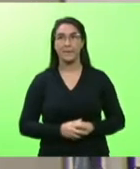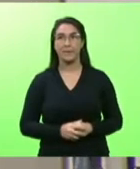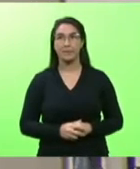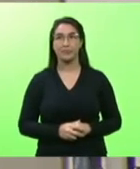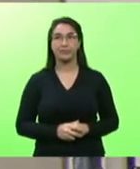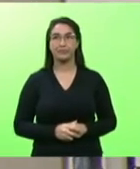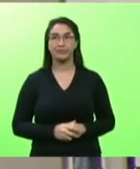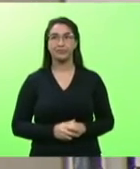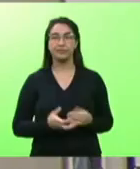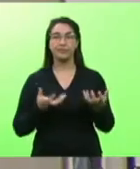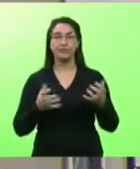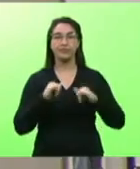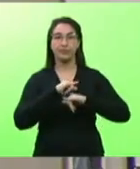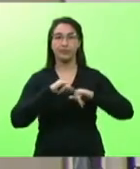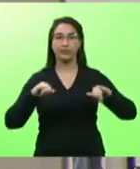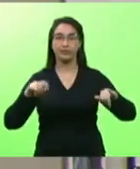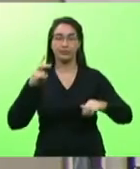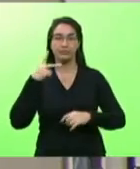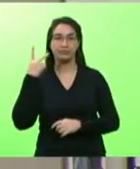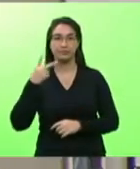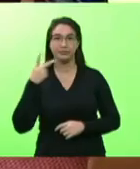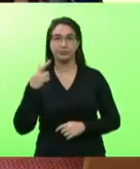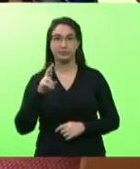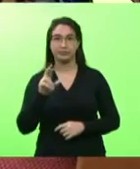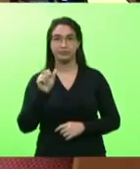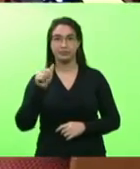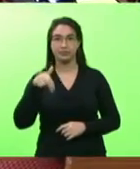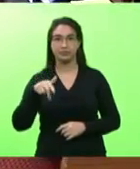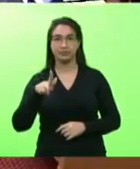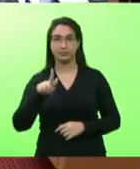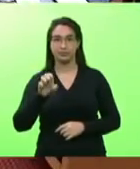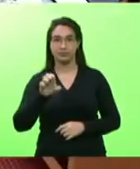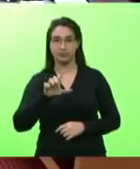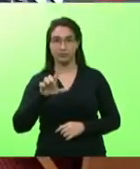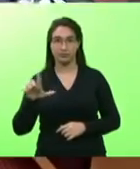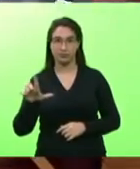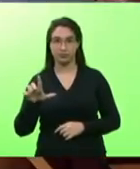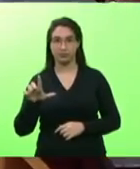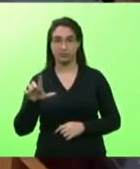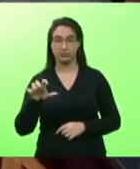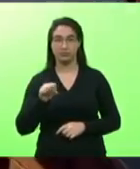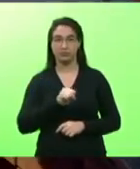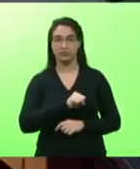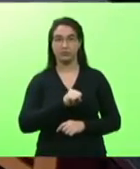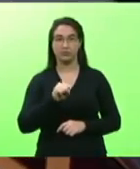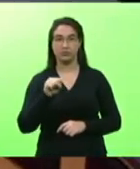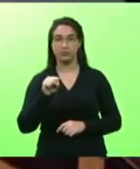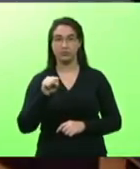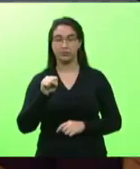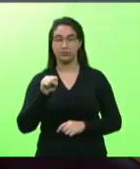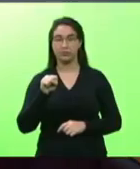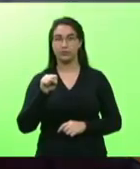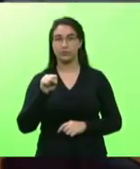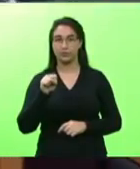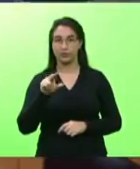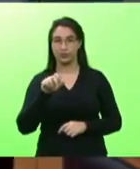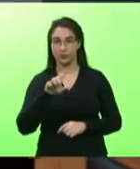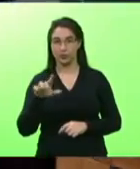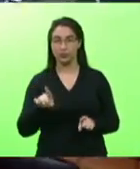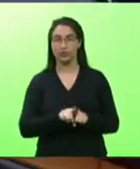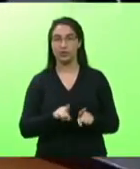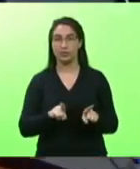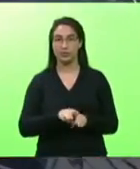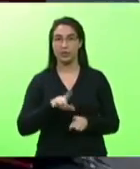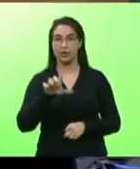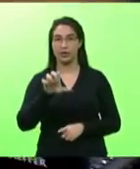queria anunciar a presença e do vereador Rangel de São Francisco do Sul a e também do Leo Hoffmann para